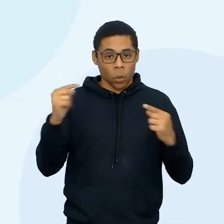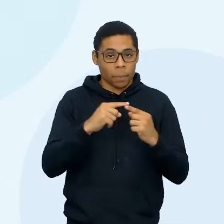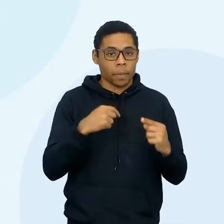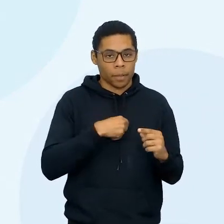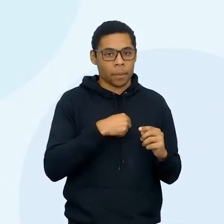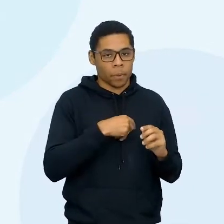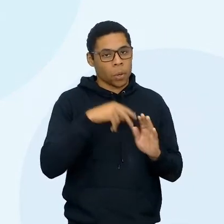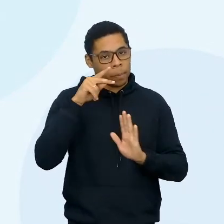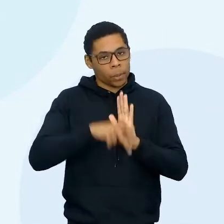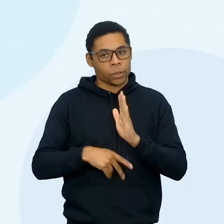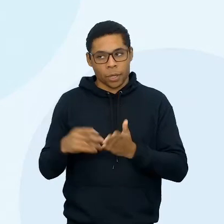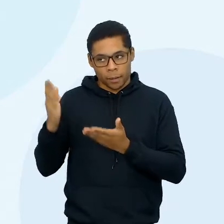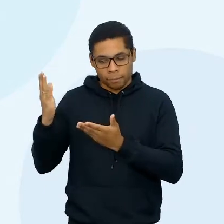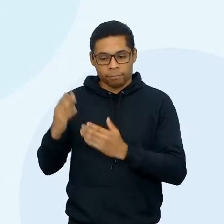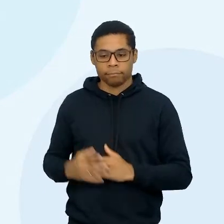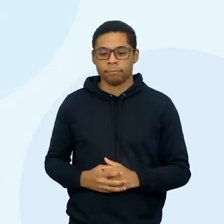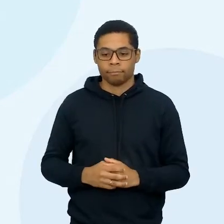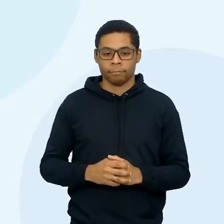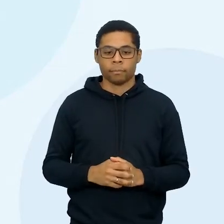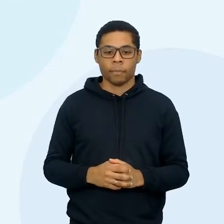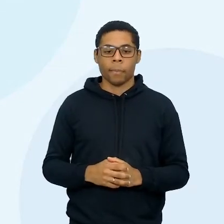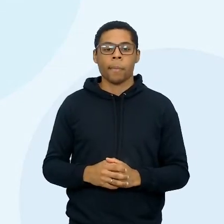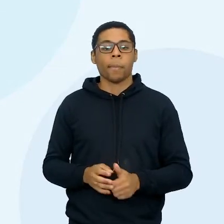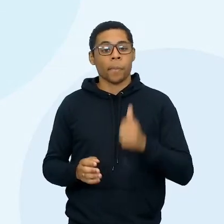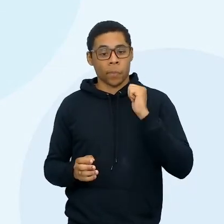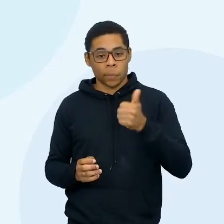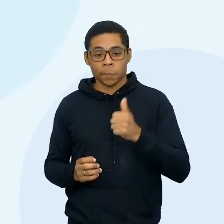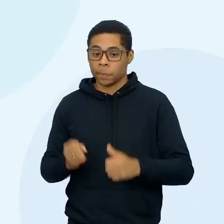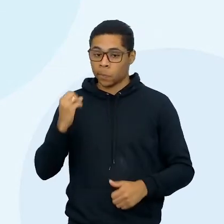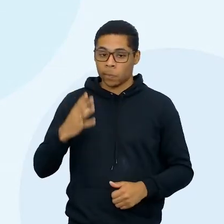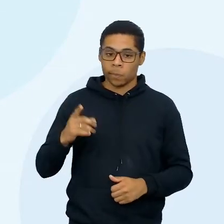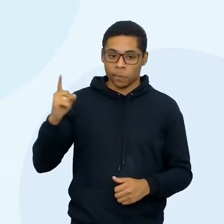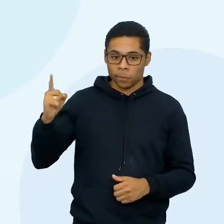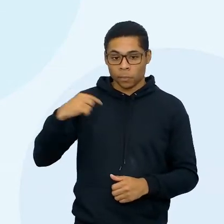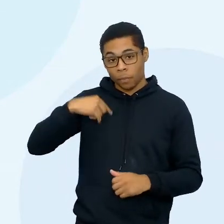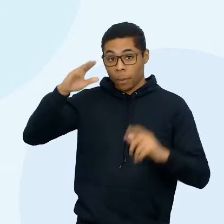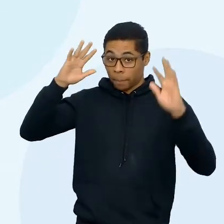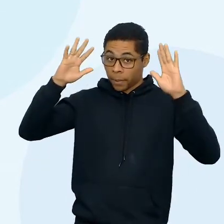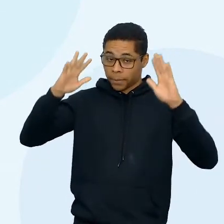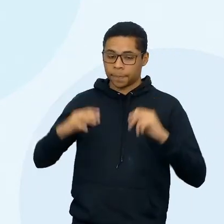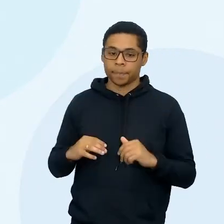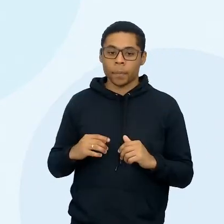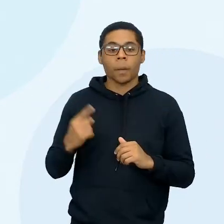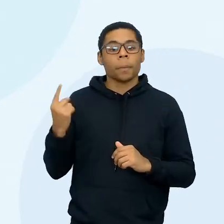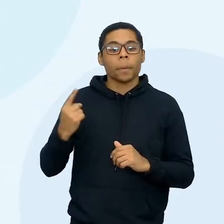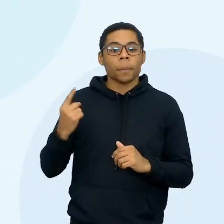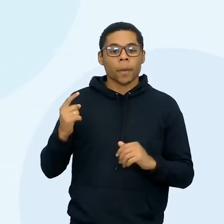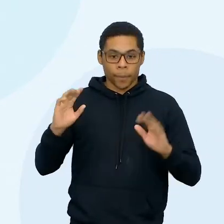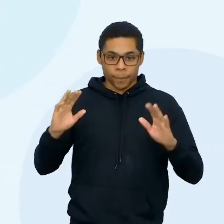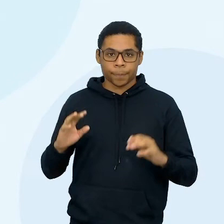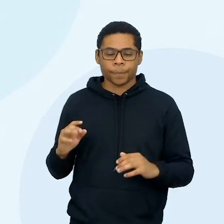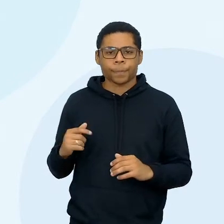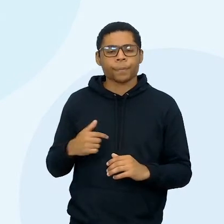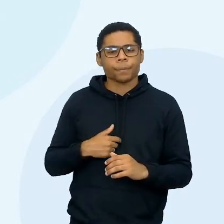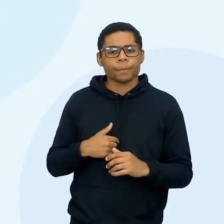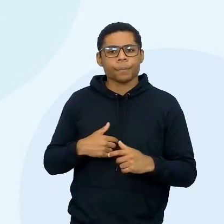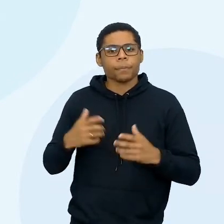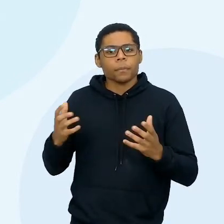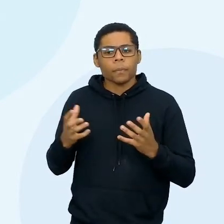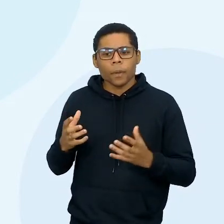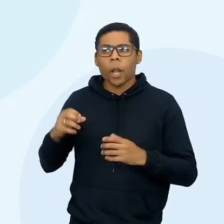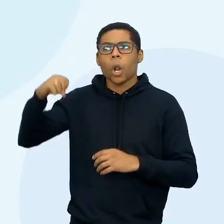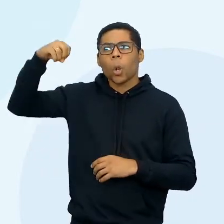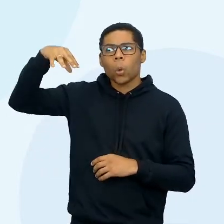de iluminação eficiente e eficaz. Bom, aí eu pensei o seguinte, primeira coisa, o que eu quero fazer